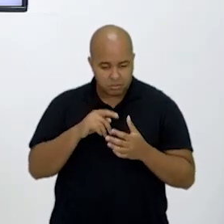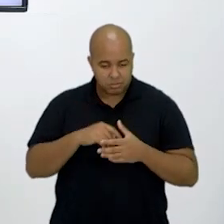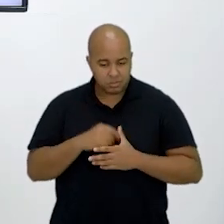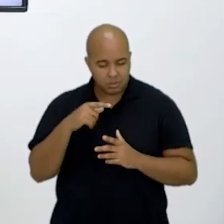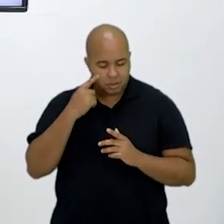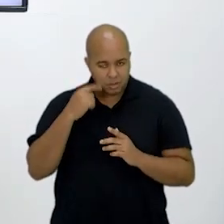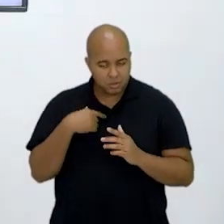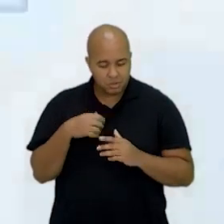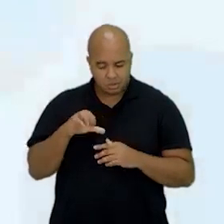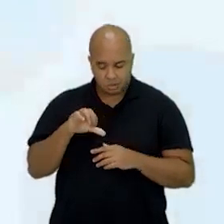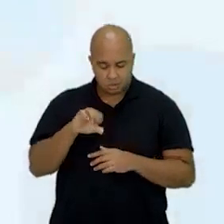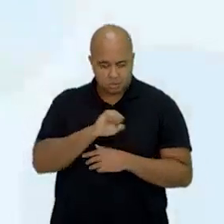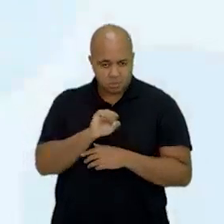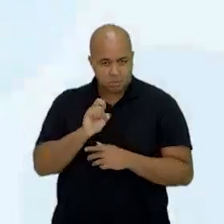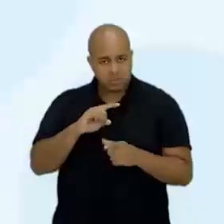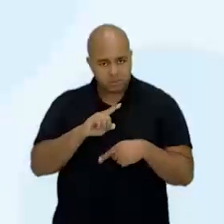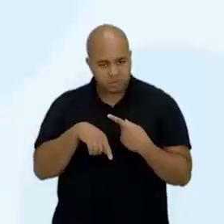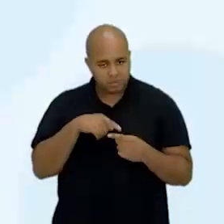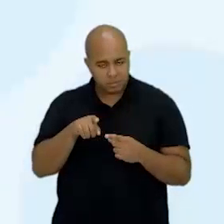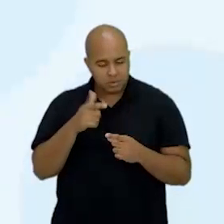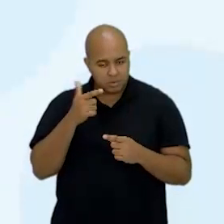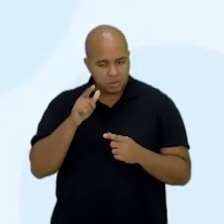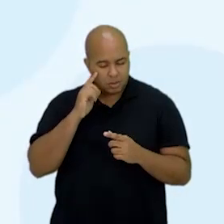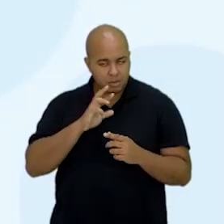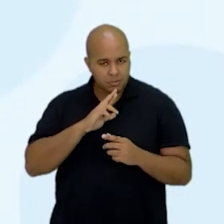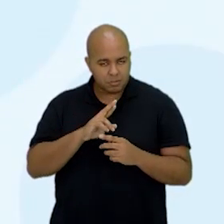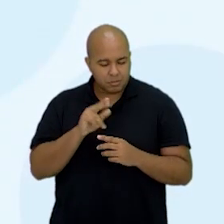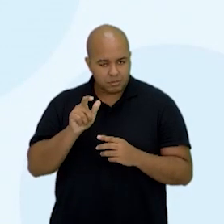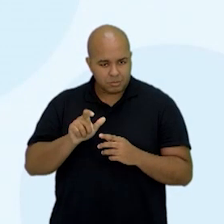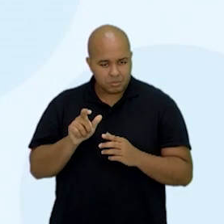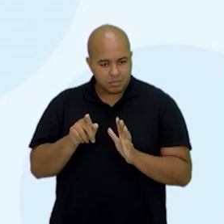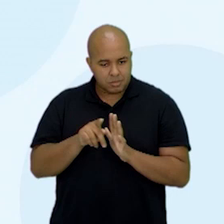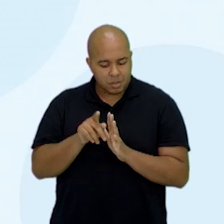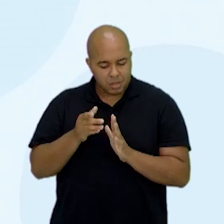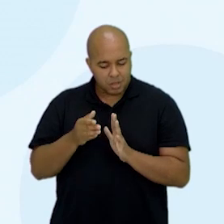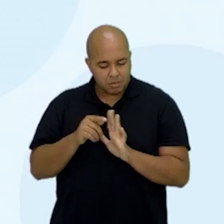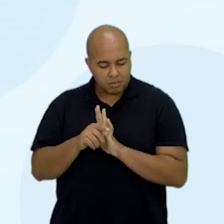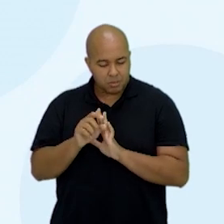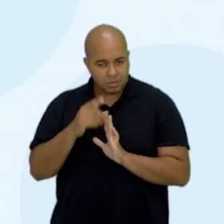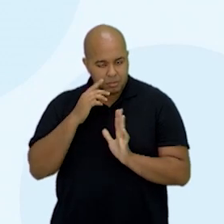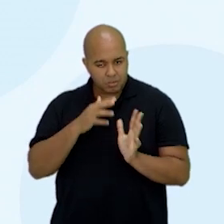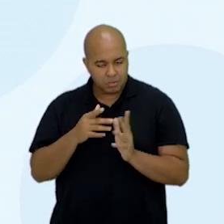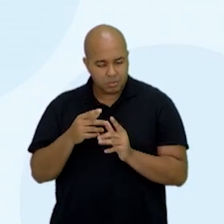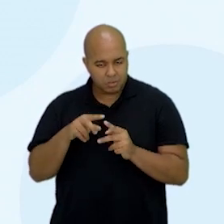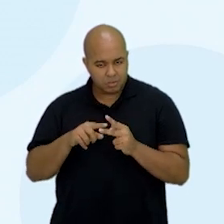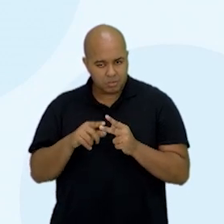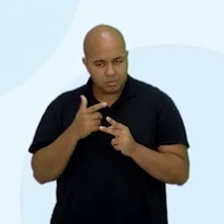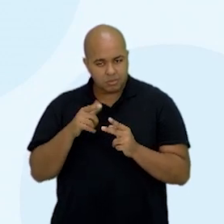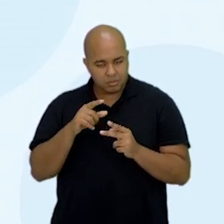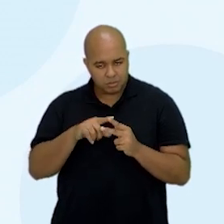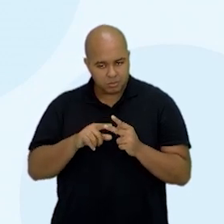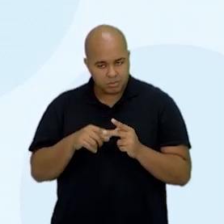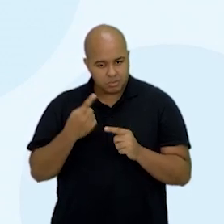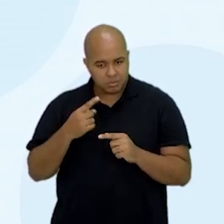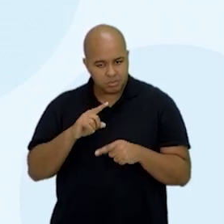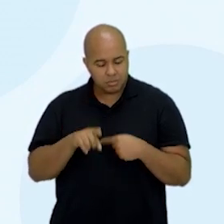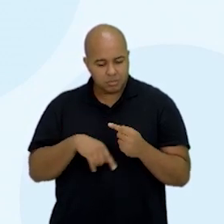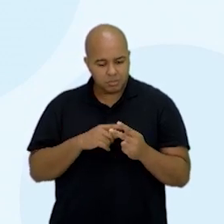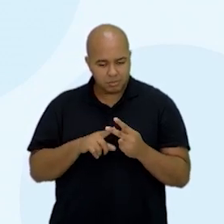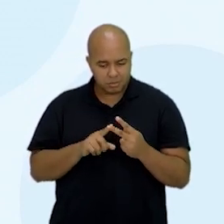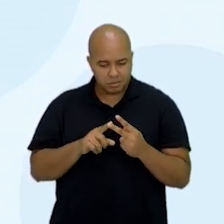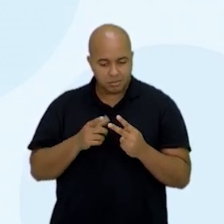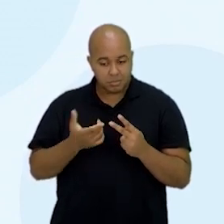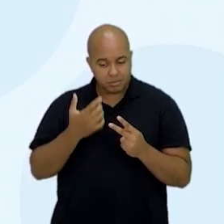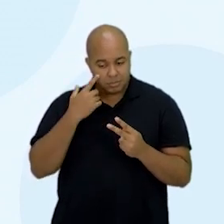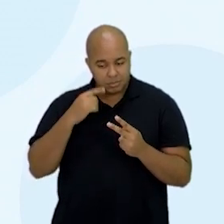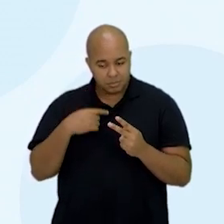nesses 9 segundos para depois você poder responder a essa pergunta eu vou passar duas vezes tá então vou passar a primeira vez aí